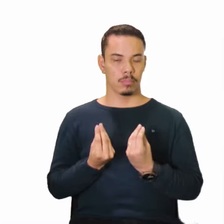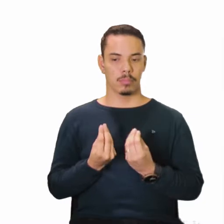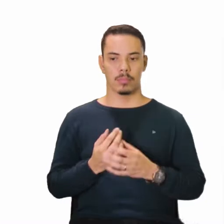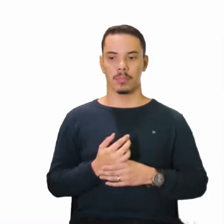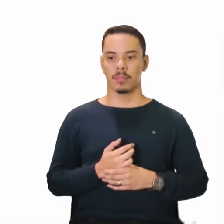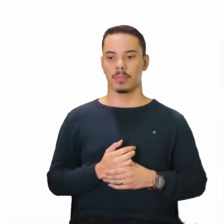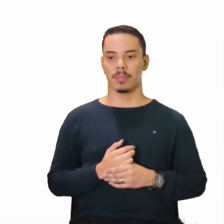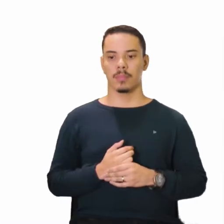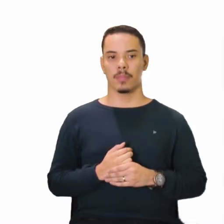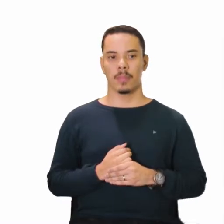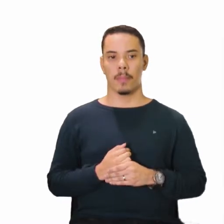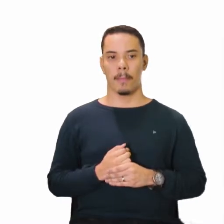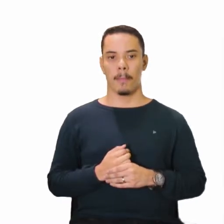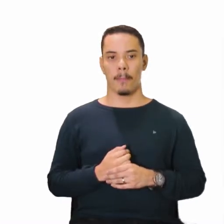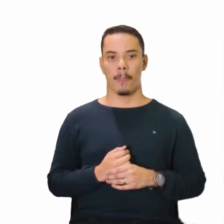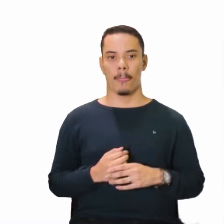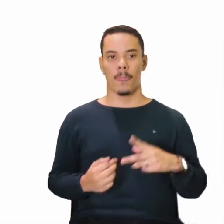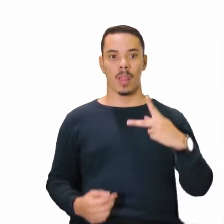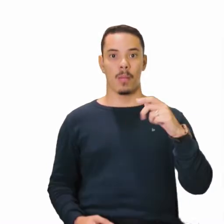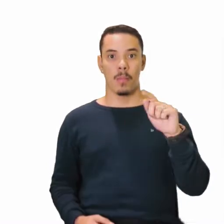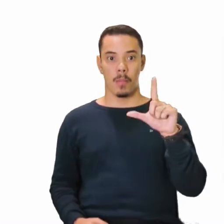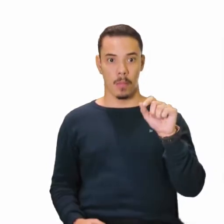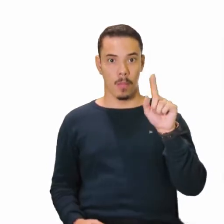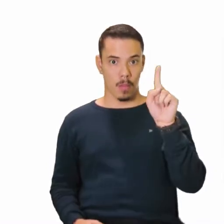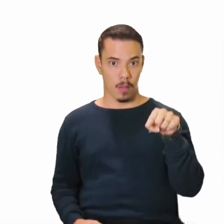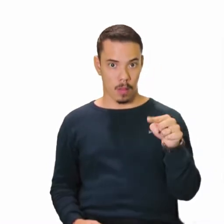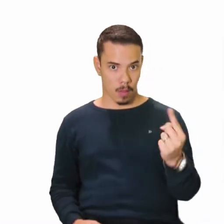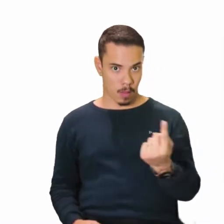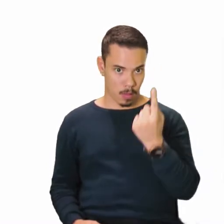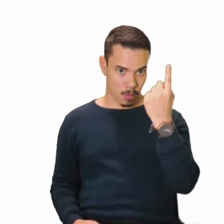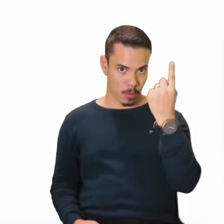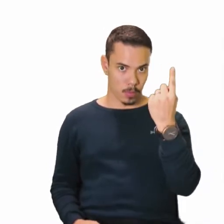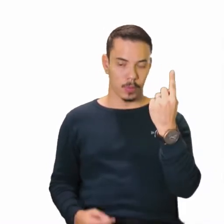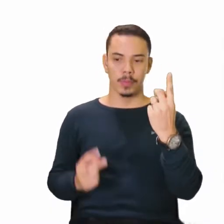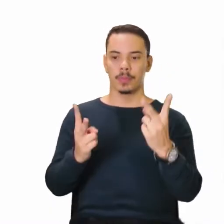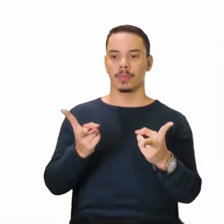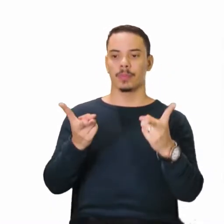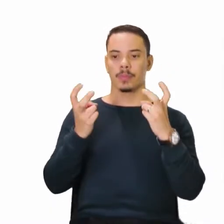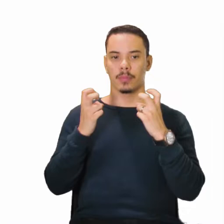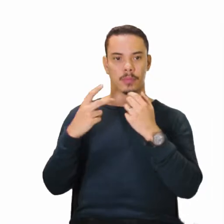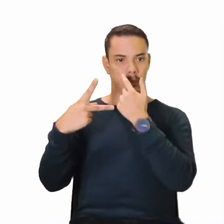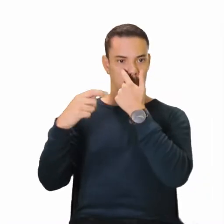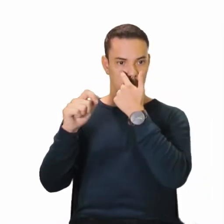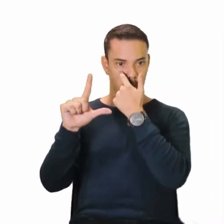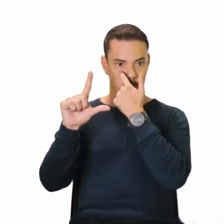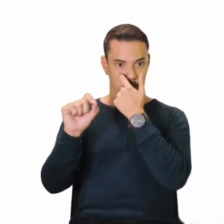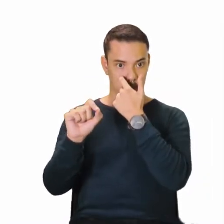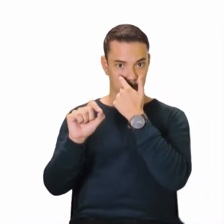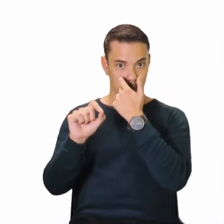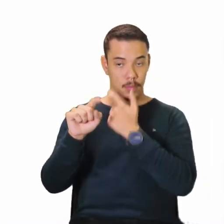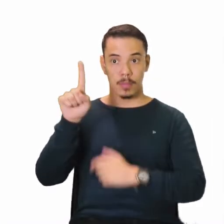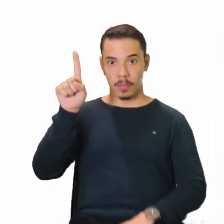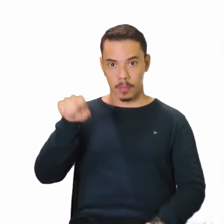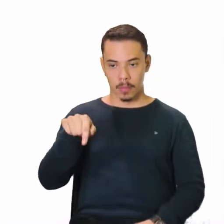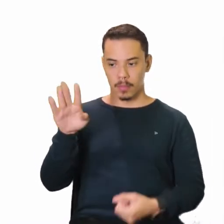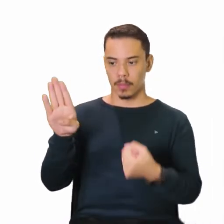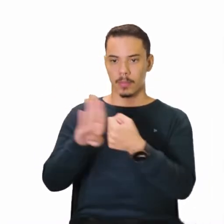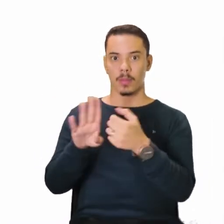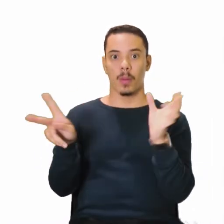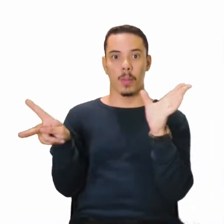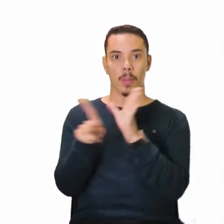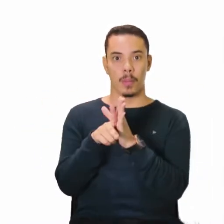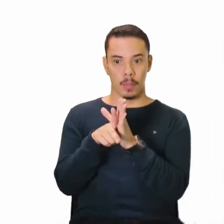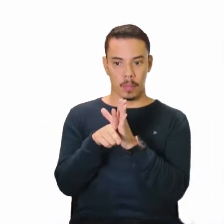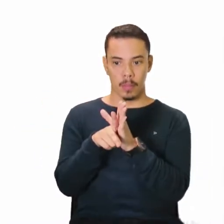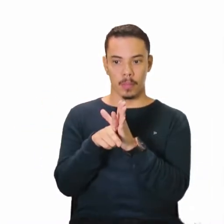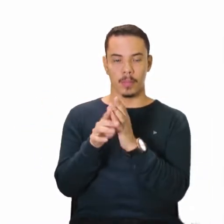Alto mesmo, né? Paulo é alto. Percebam que Paulo é um substantivo